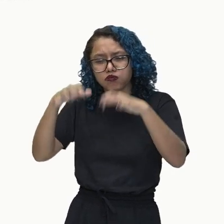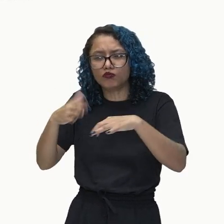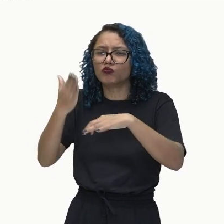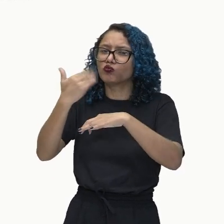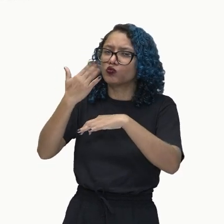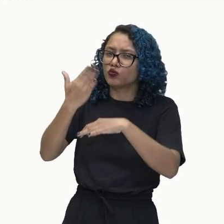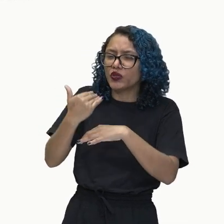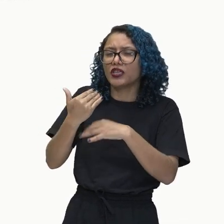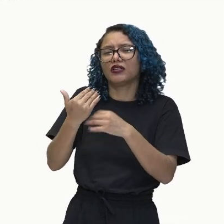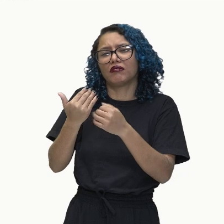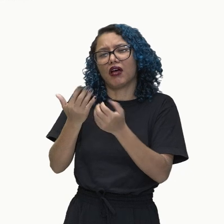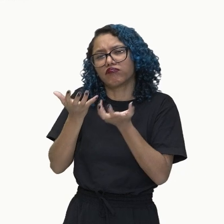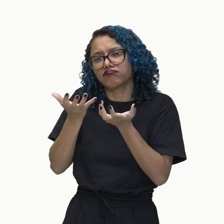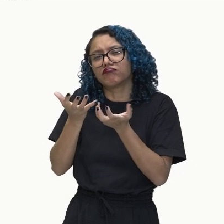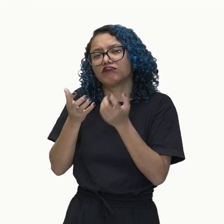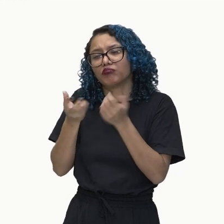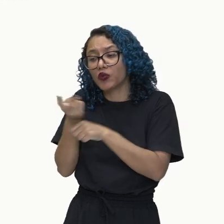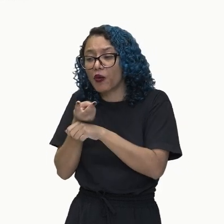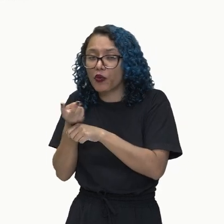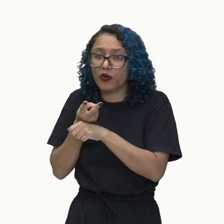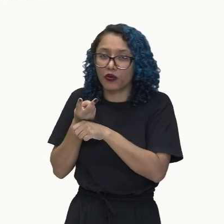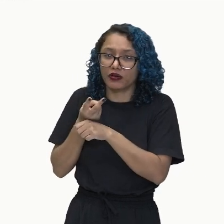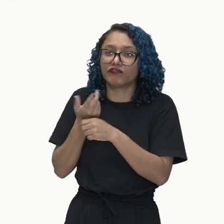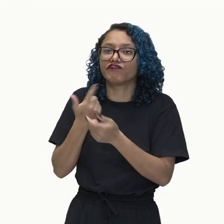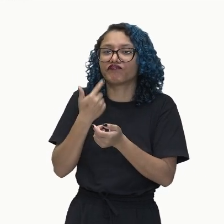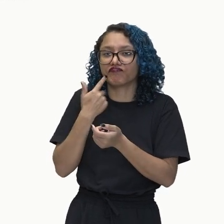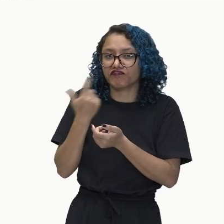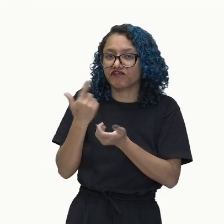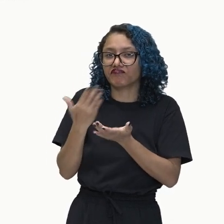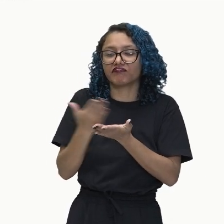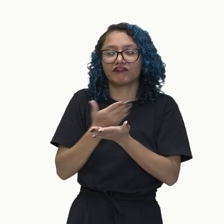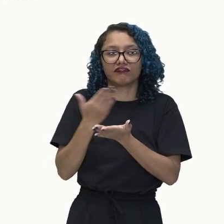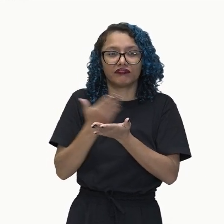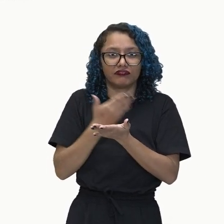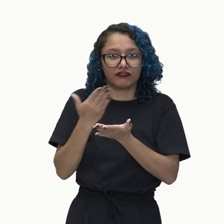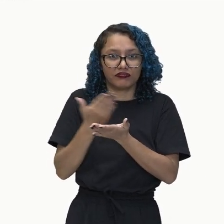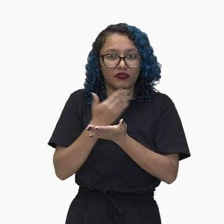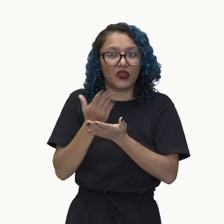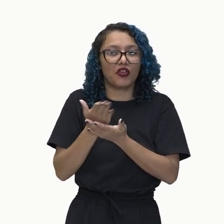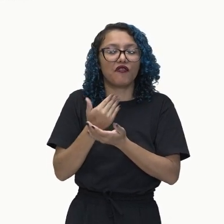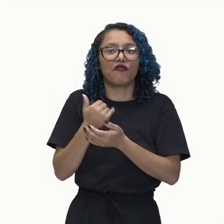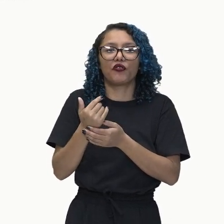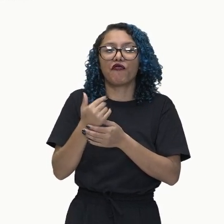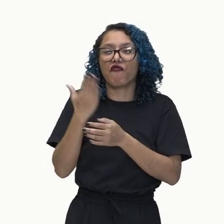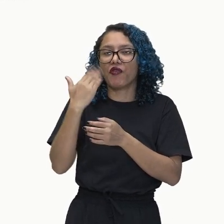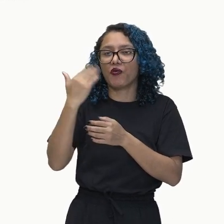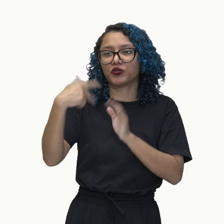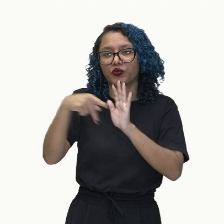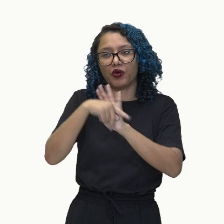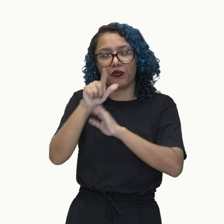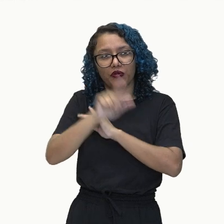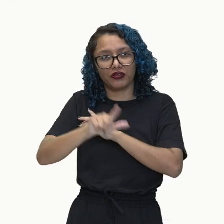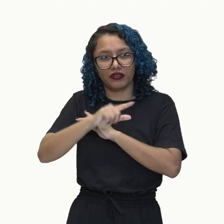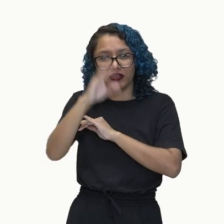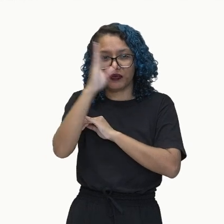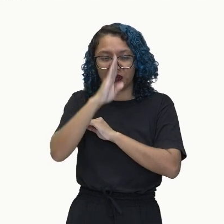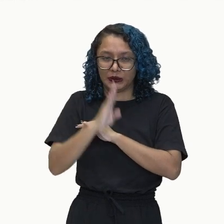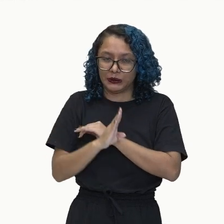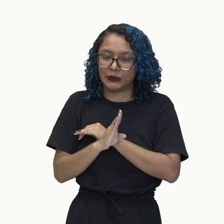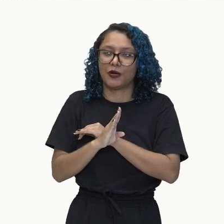tudo mais. Então, a Vidas Secas é um dos grandes expoentes da literatura brasileira nesse sentido